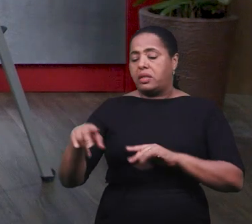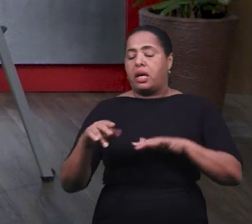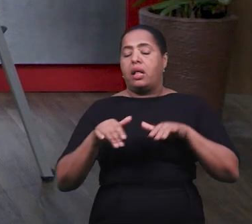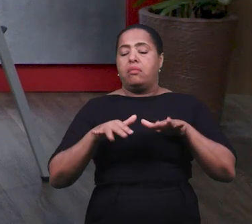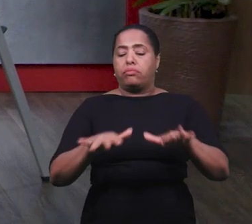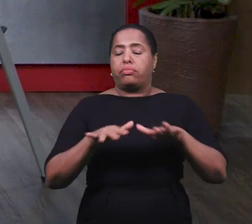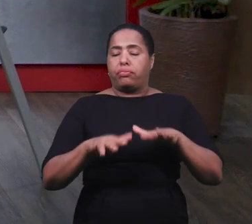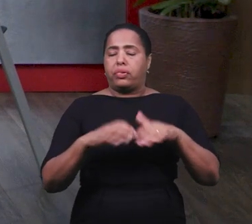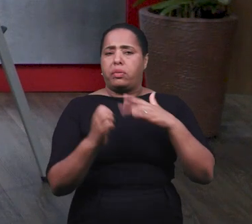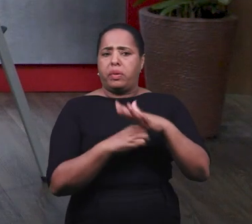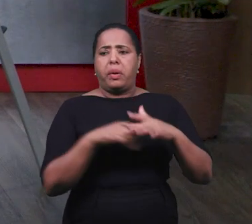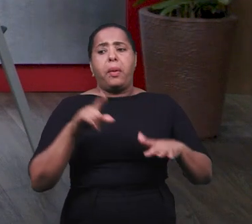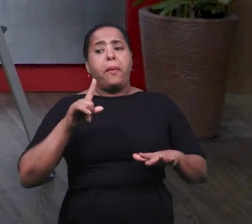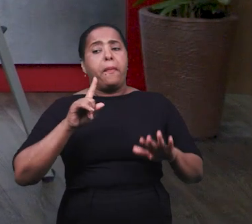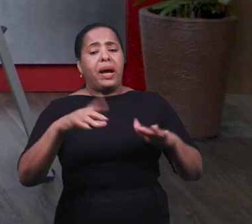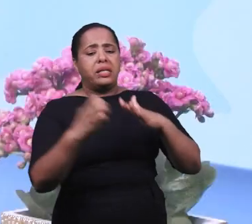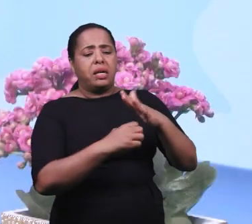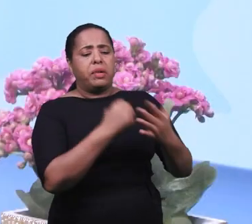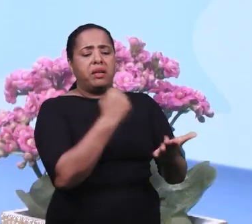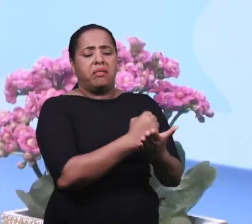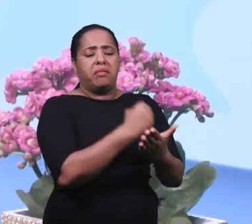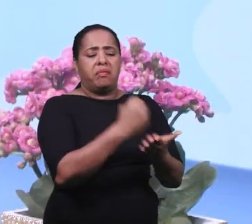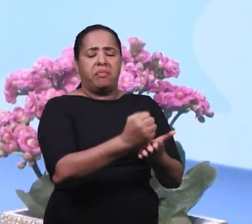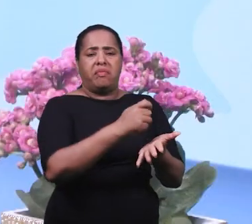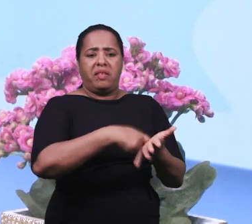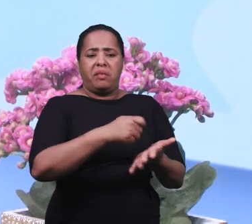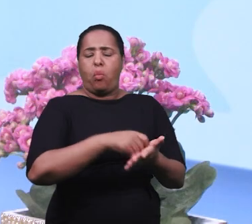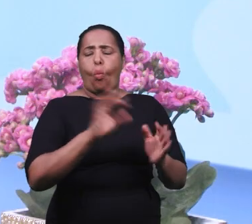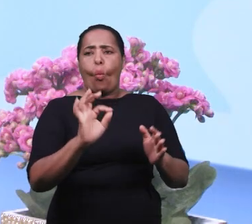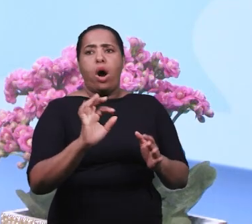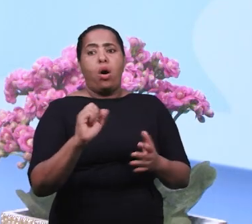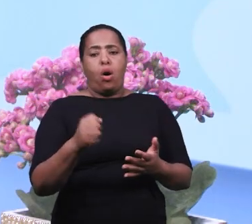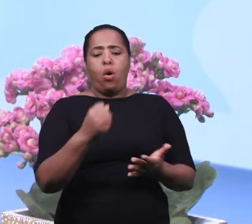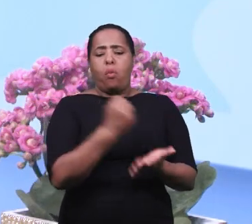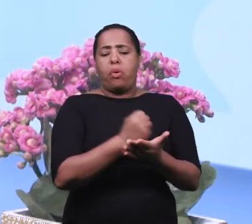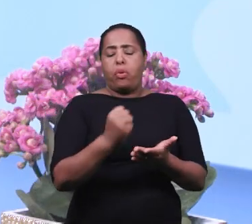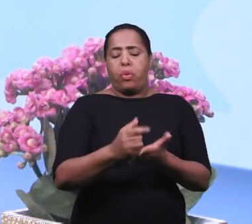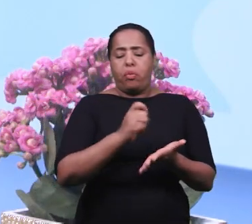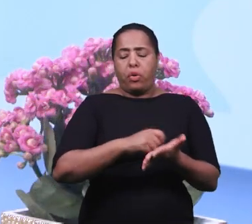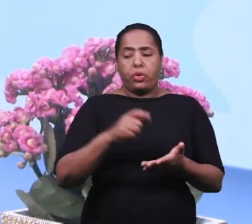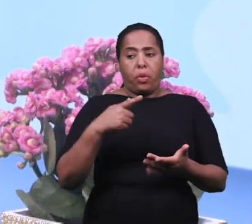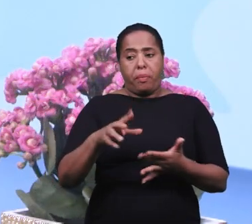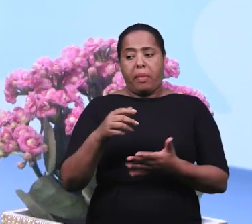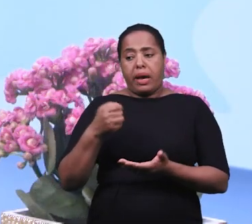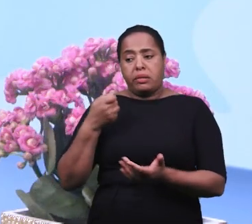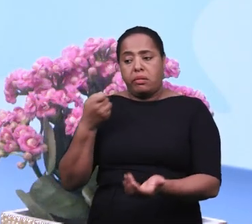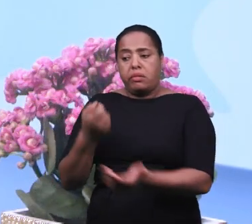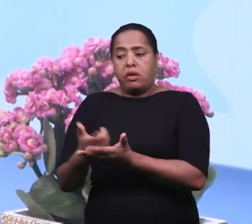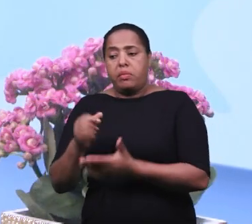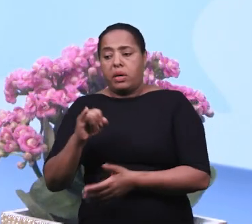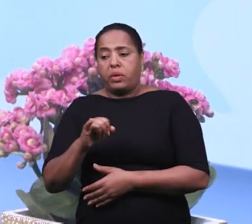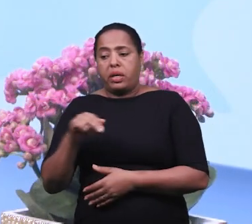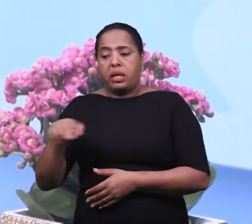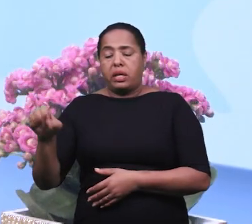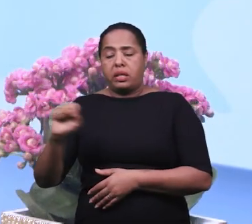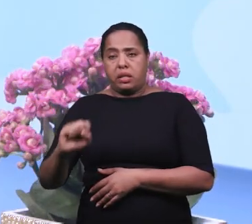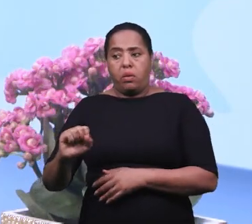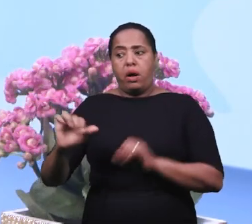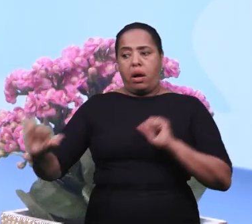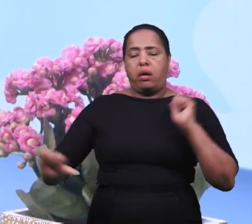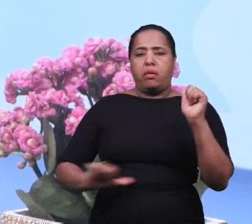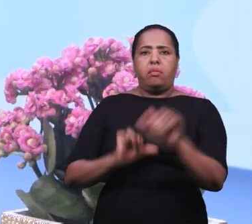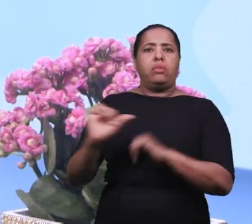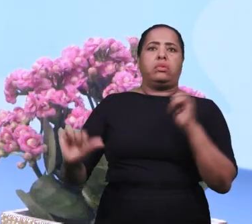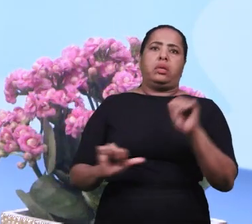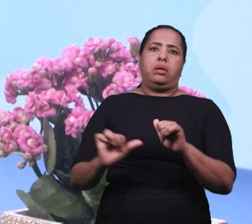não registrou a carteira dela, ou registrou e não contribuiu. Aí, nesse caso, muda totalmente a situação. Se a